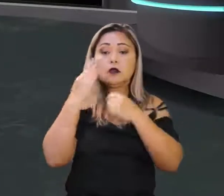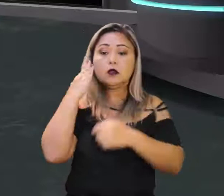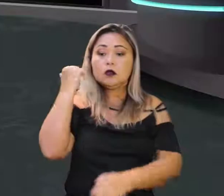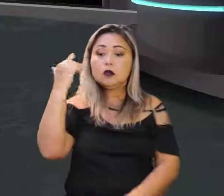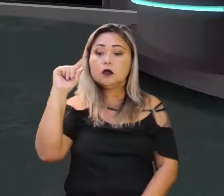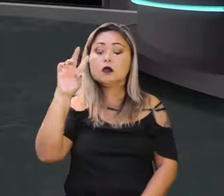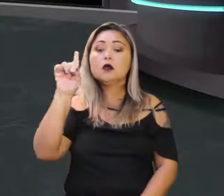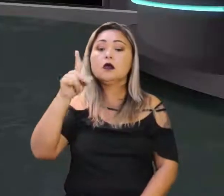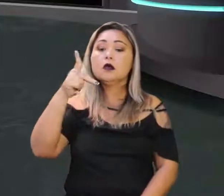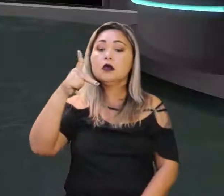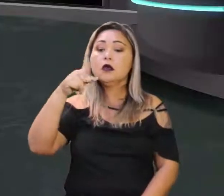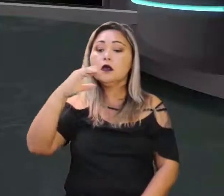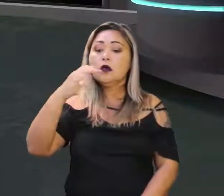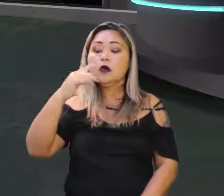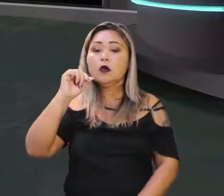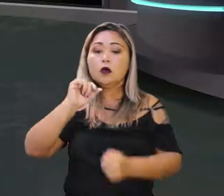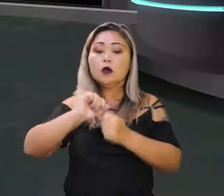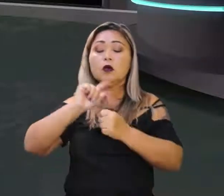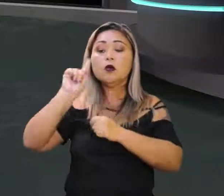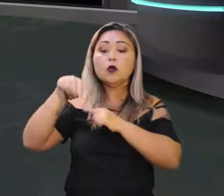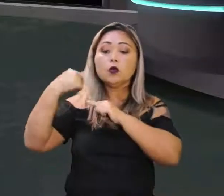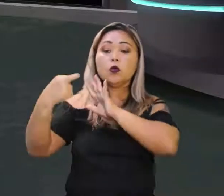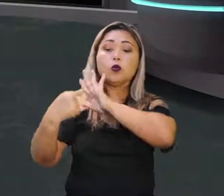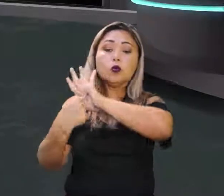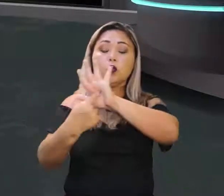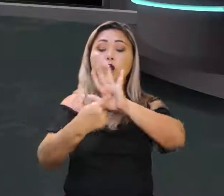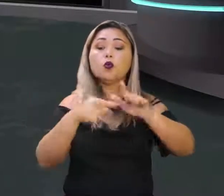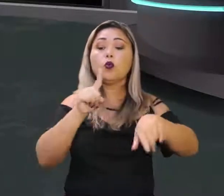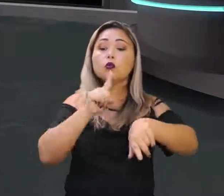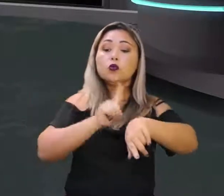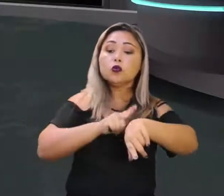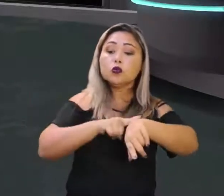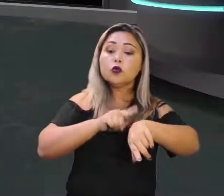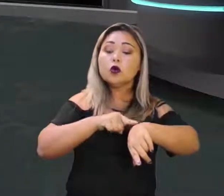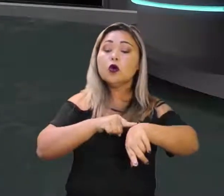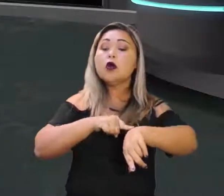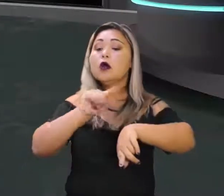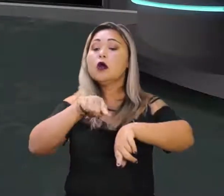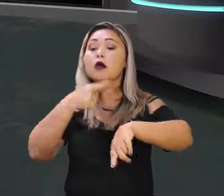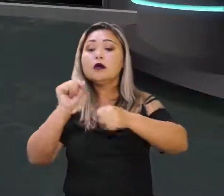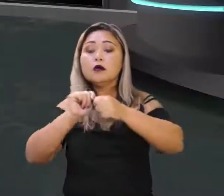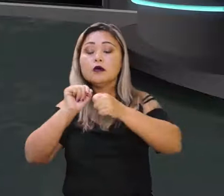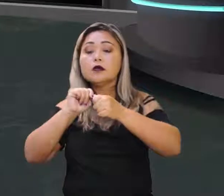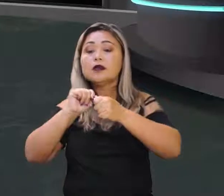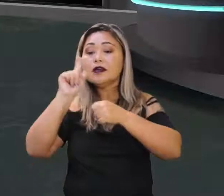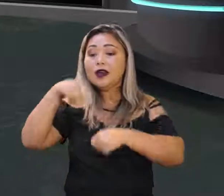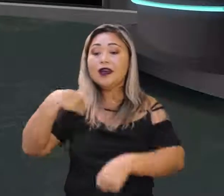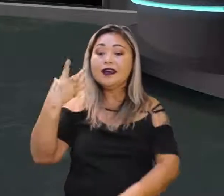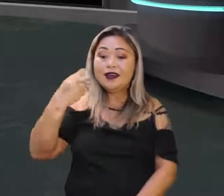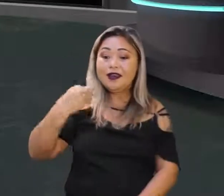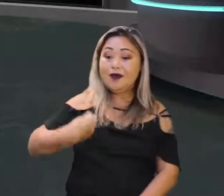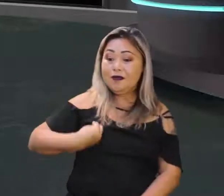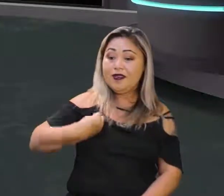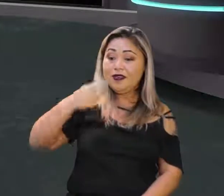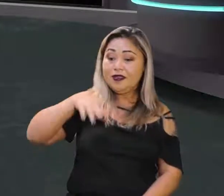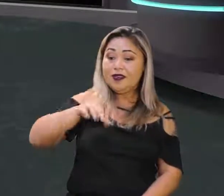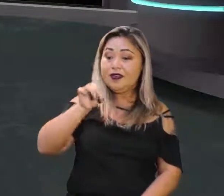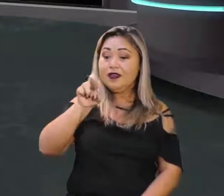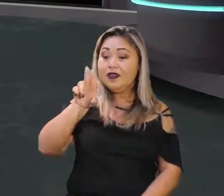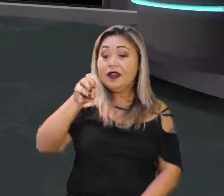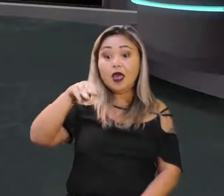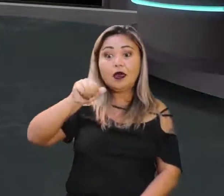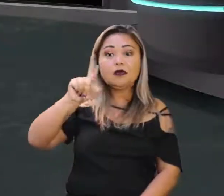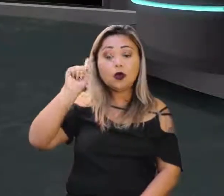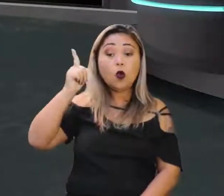famosa essa peça que fomos apresentar nos outros horários da escola. Então, minha vida era um drama.